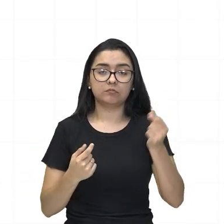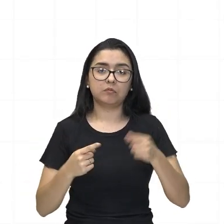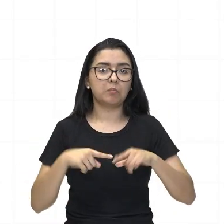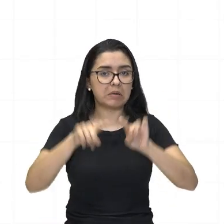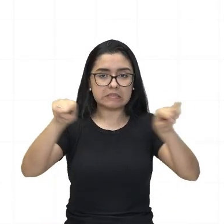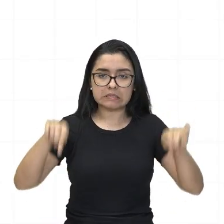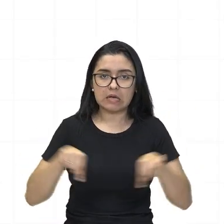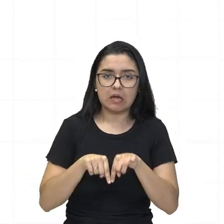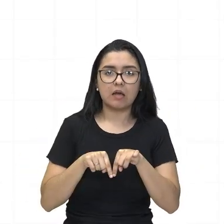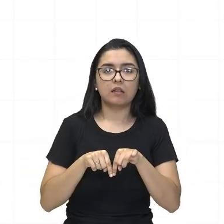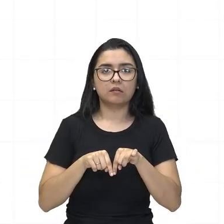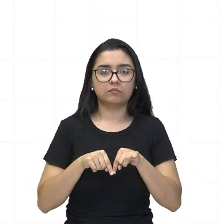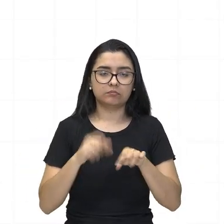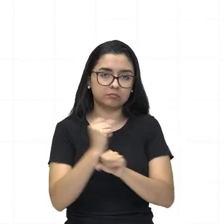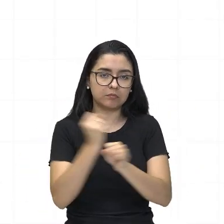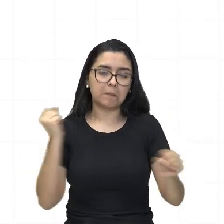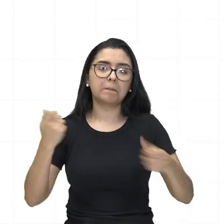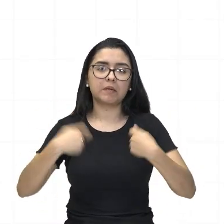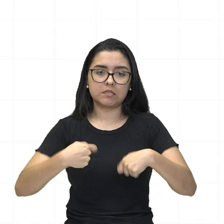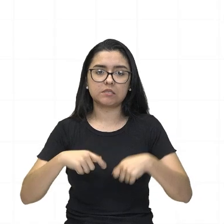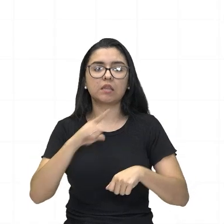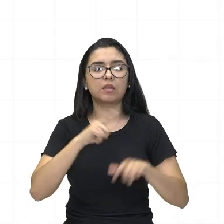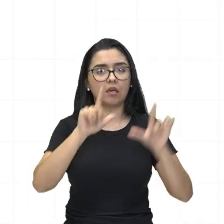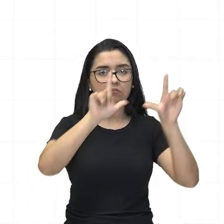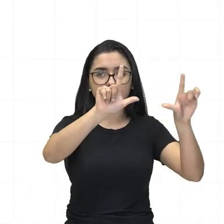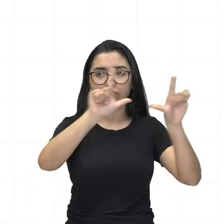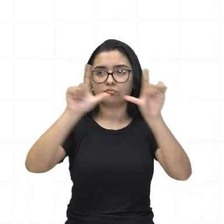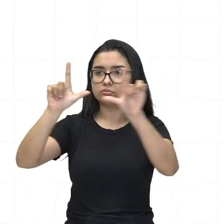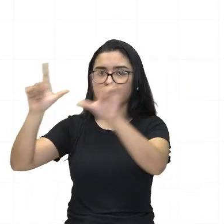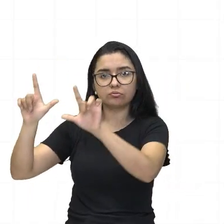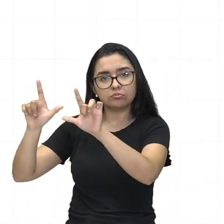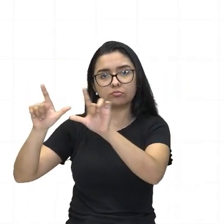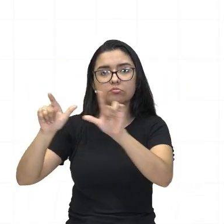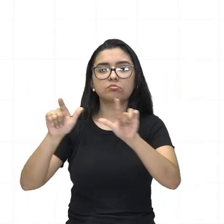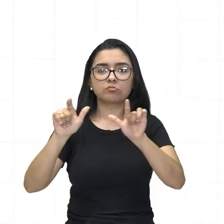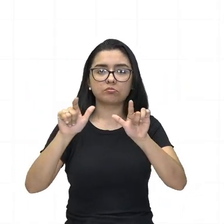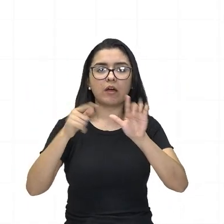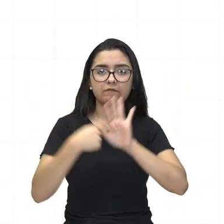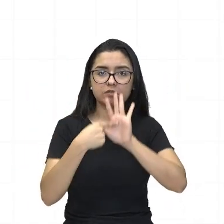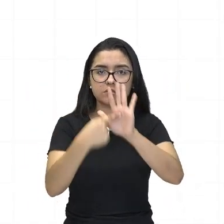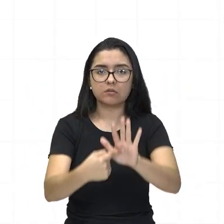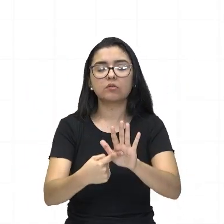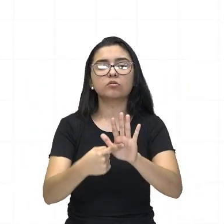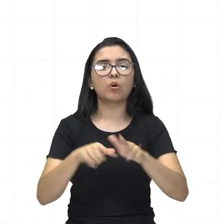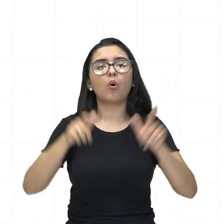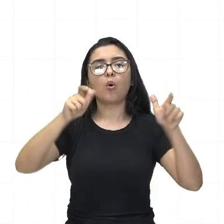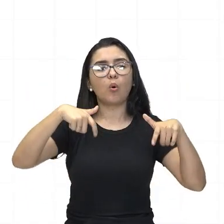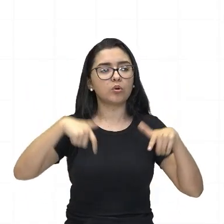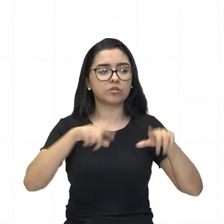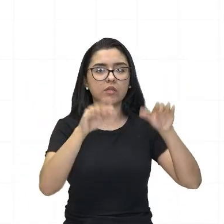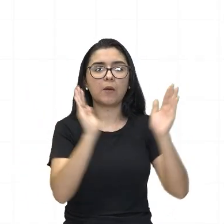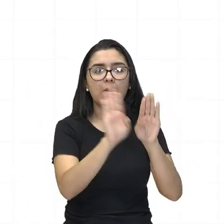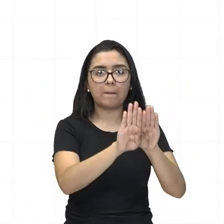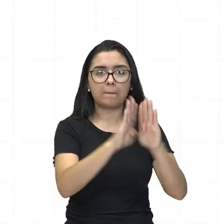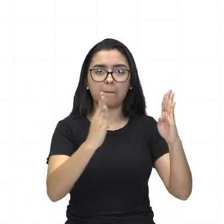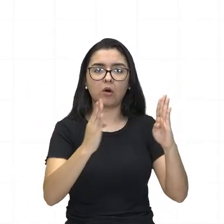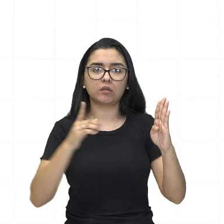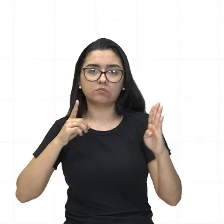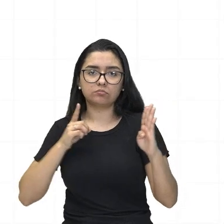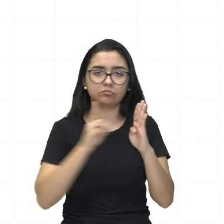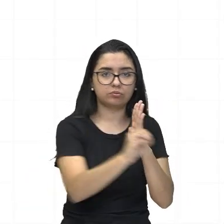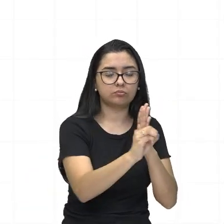grande, precisa ter esses sinais, essas placas que vão indicando que ali as pessoas podem sair